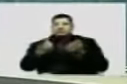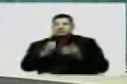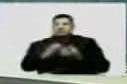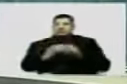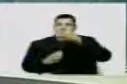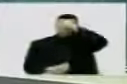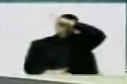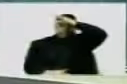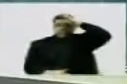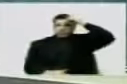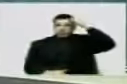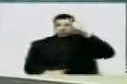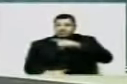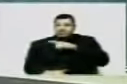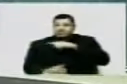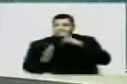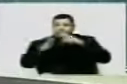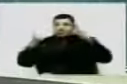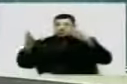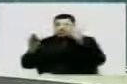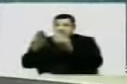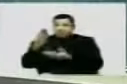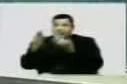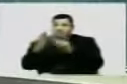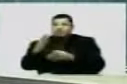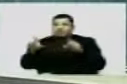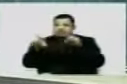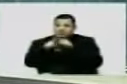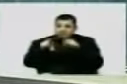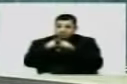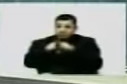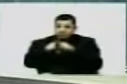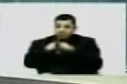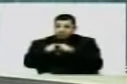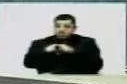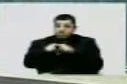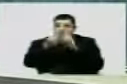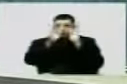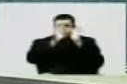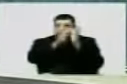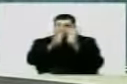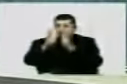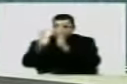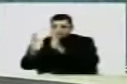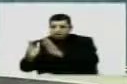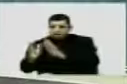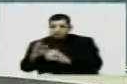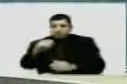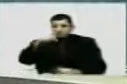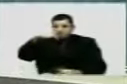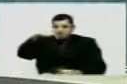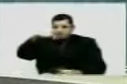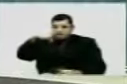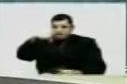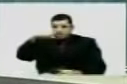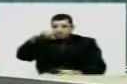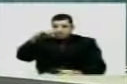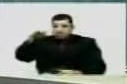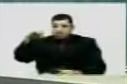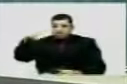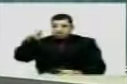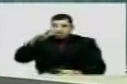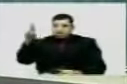que Manaus terá uma perda também na ordem de 700 milhões de reais.